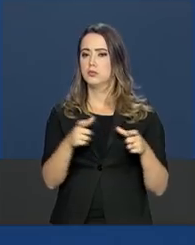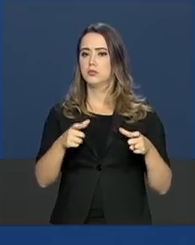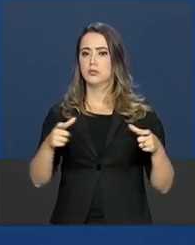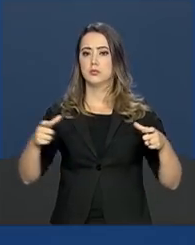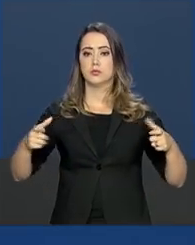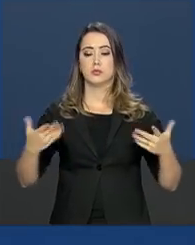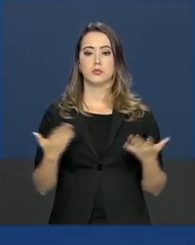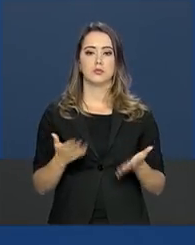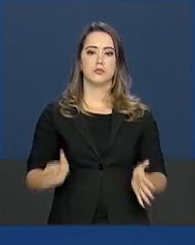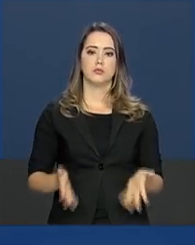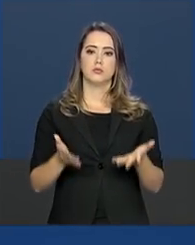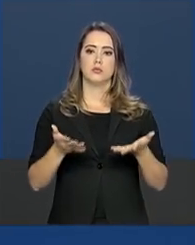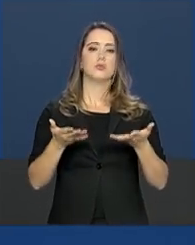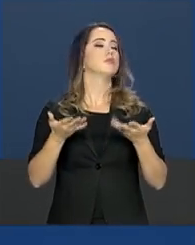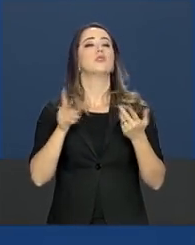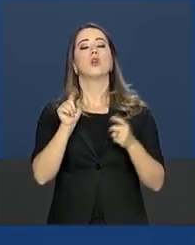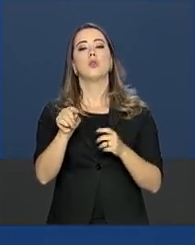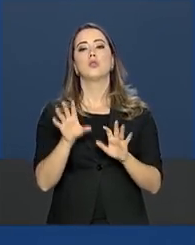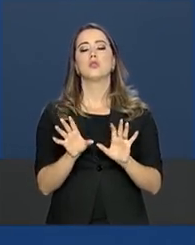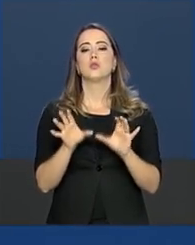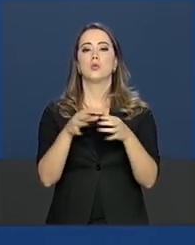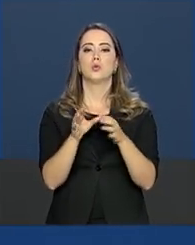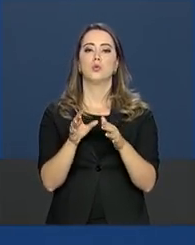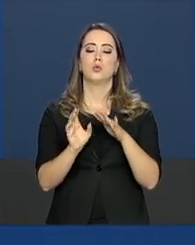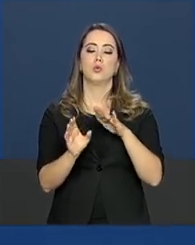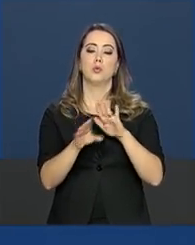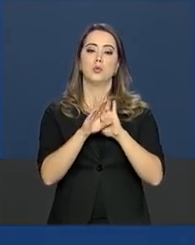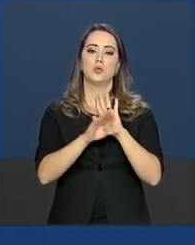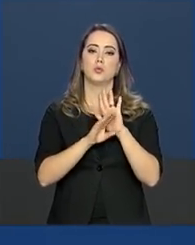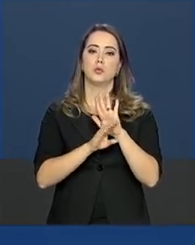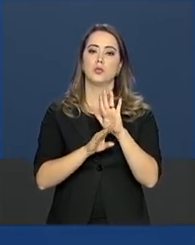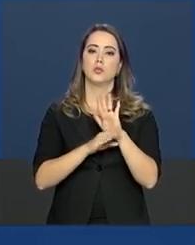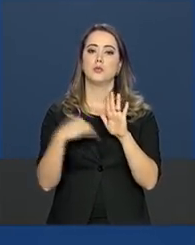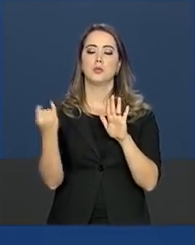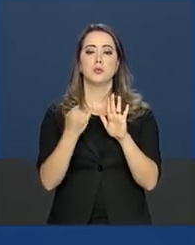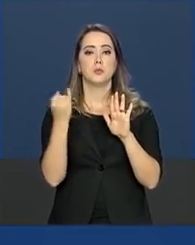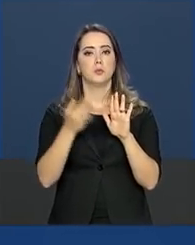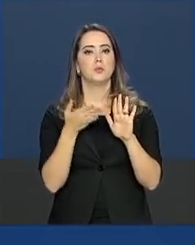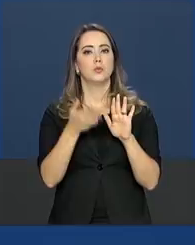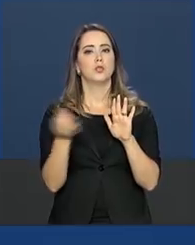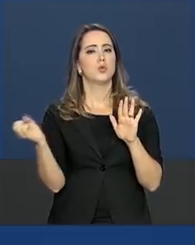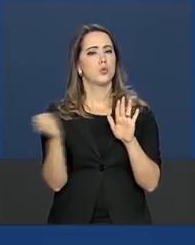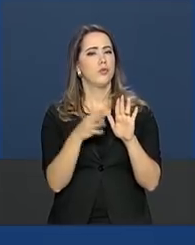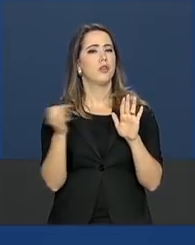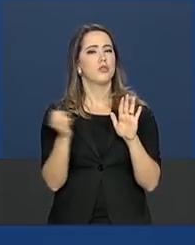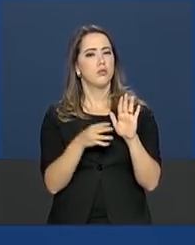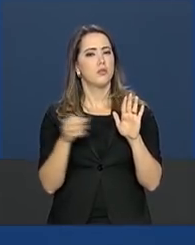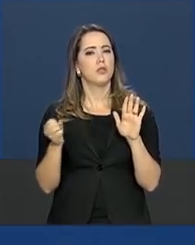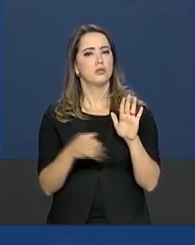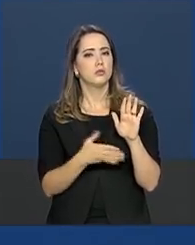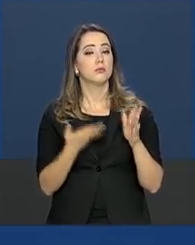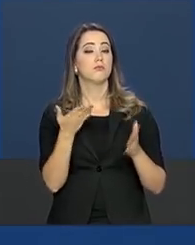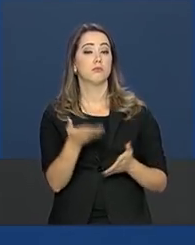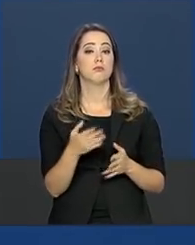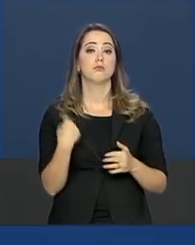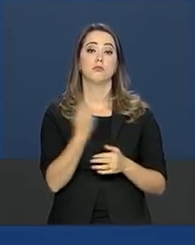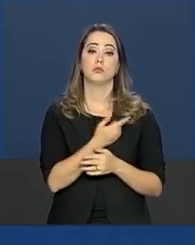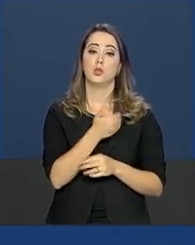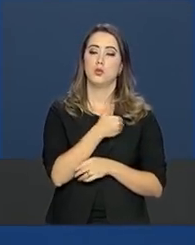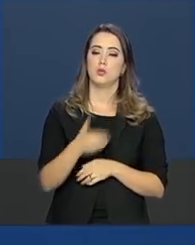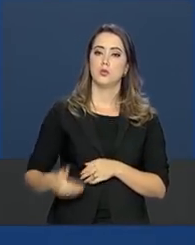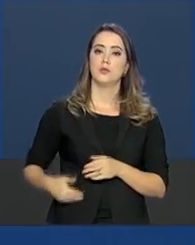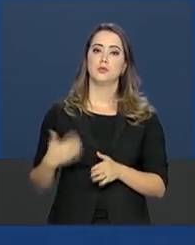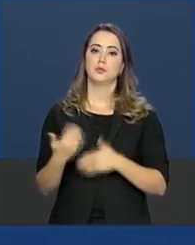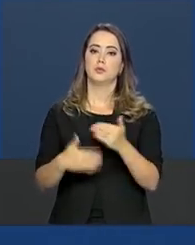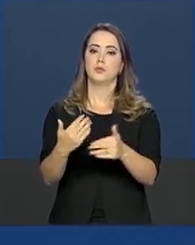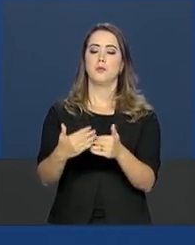ampliamos e enaltecemos esses programas, ressaltamos esses programas com novidades. E é assim que o nosso governo segue,